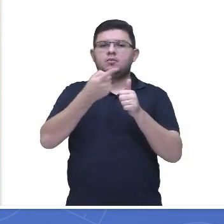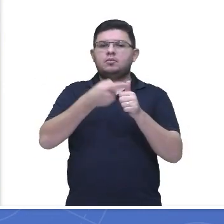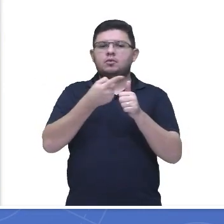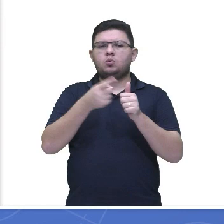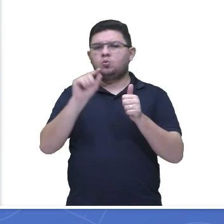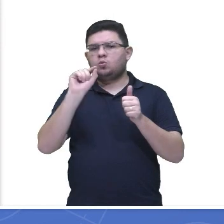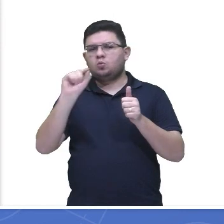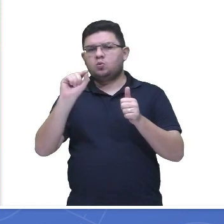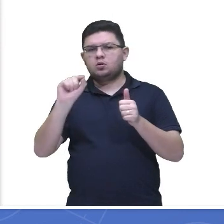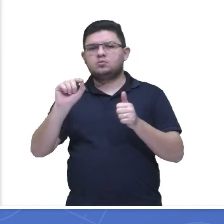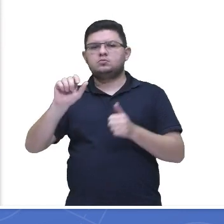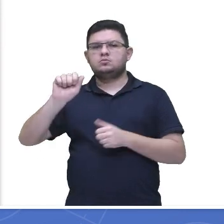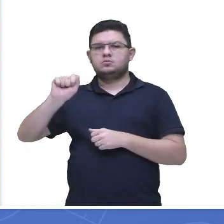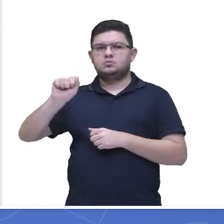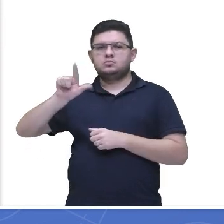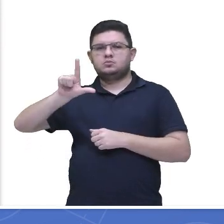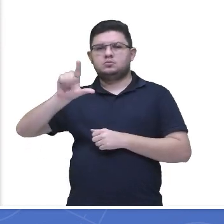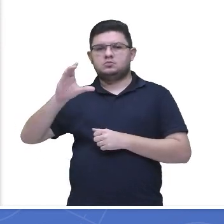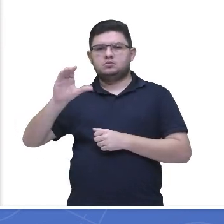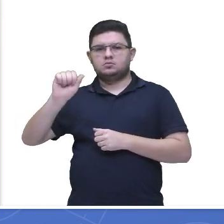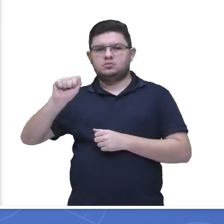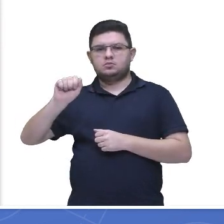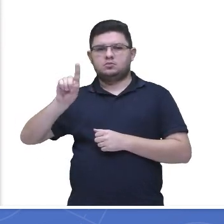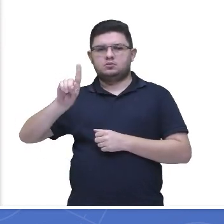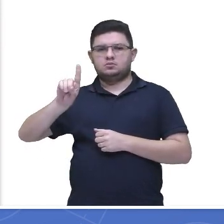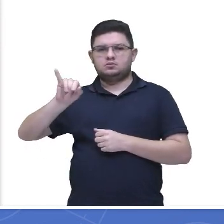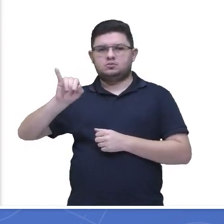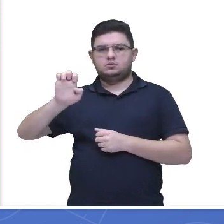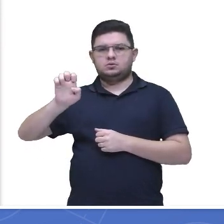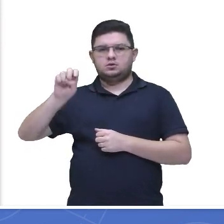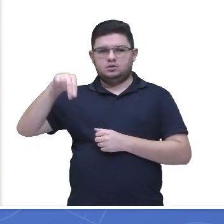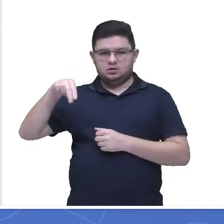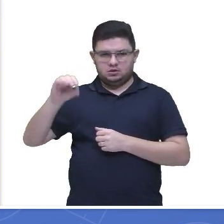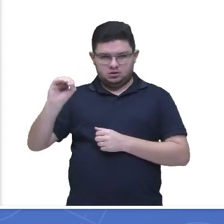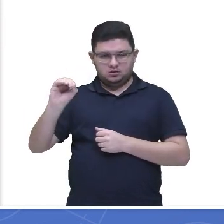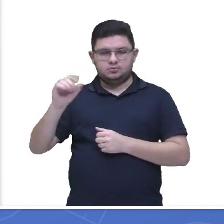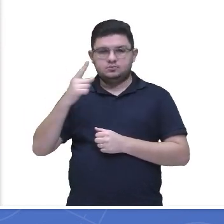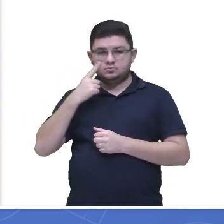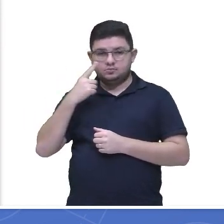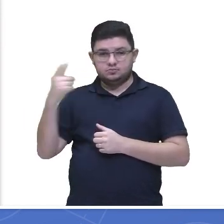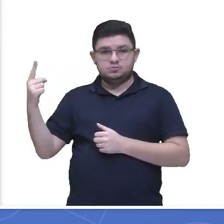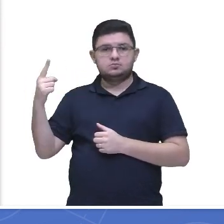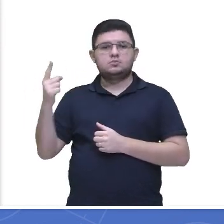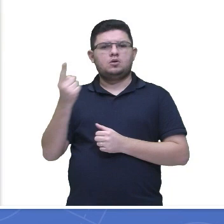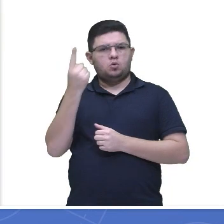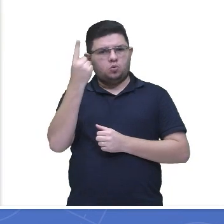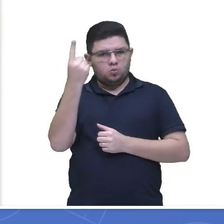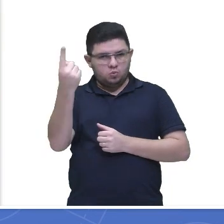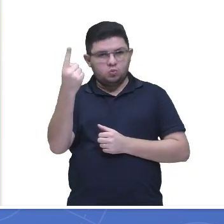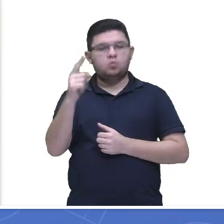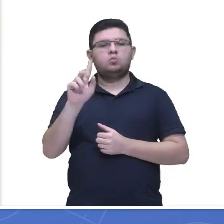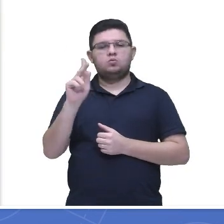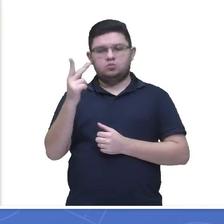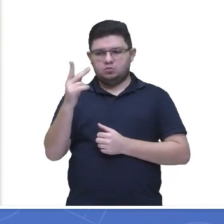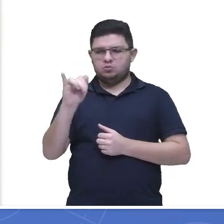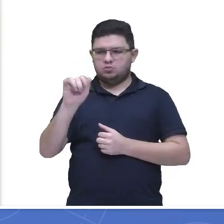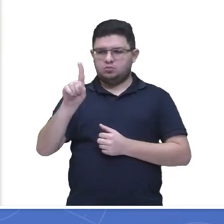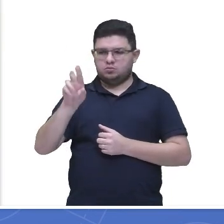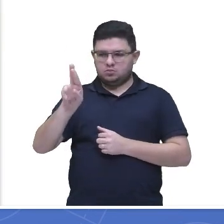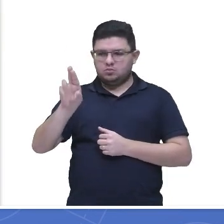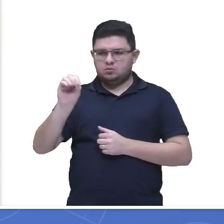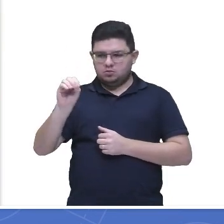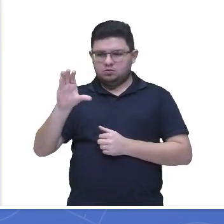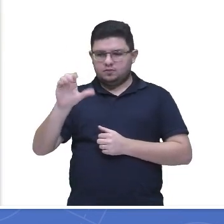alcadieno. O alcadieno, gente, é um hidrocarboneto, tá bom?